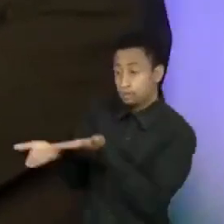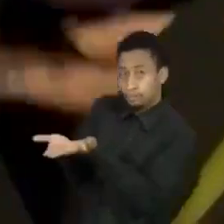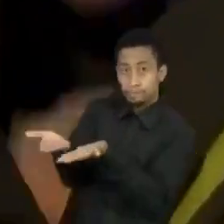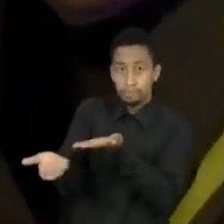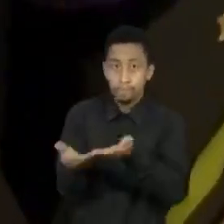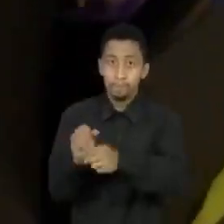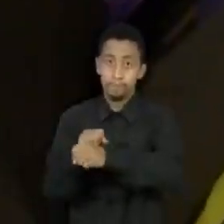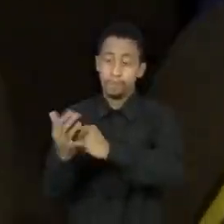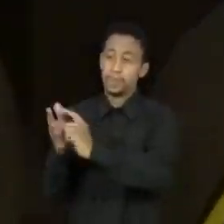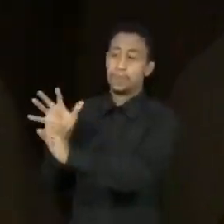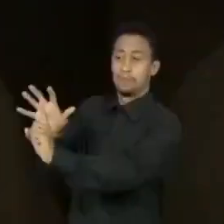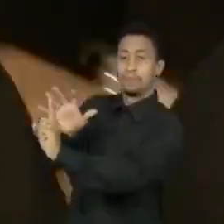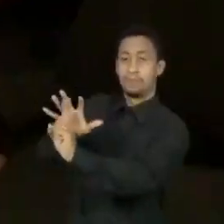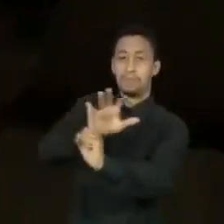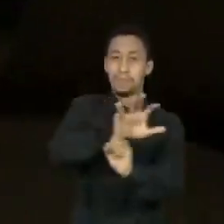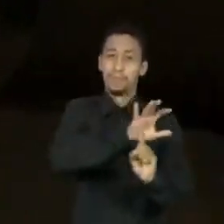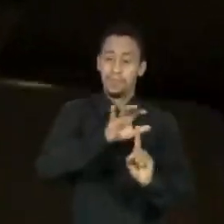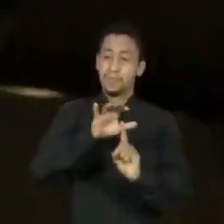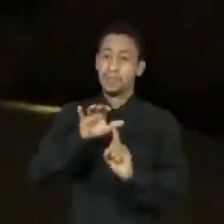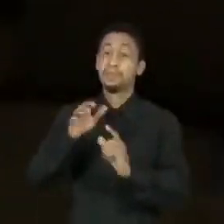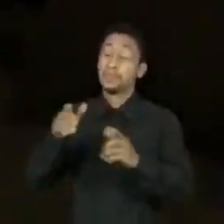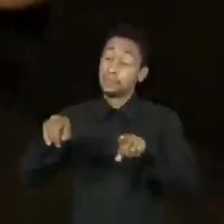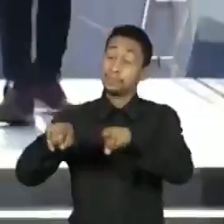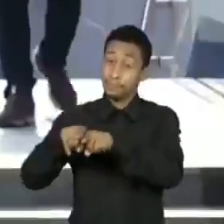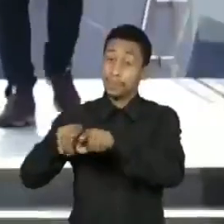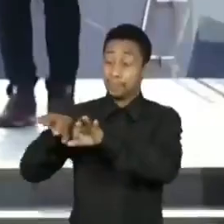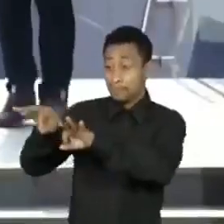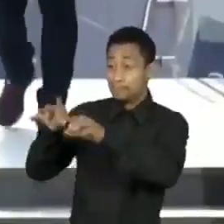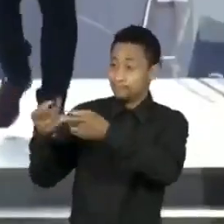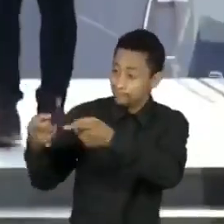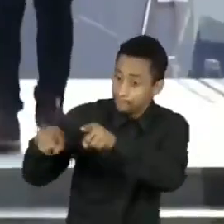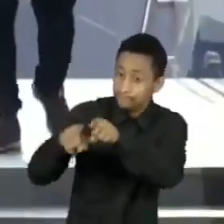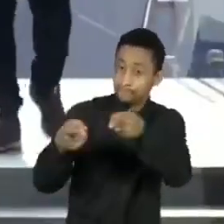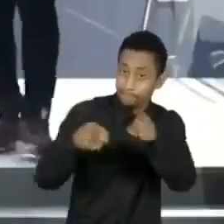reforçar sua influência internacional e aprofundar os laços com outras nações.